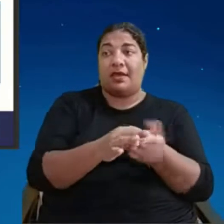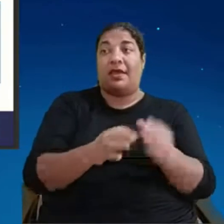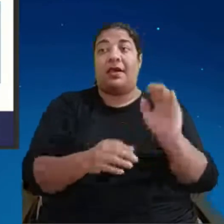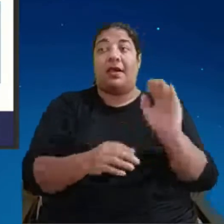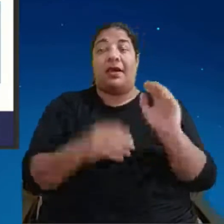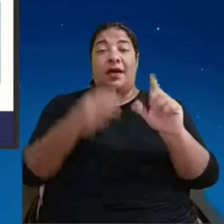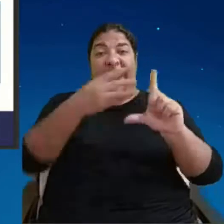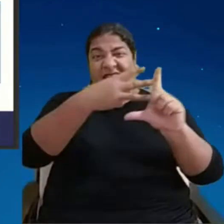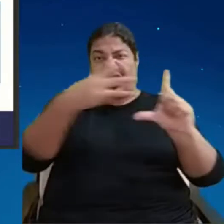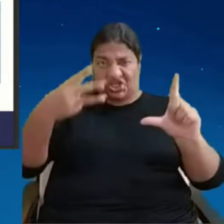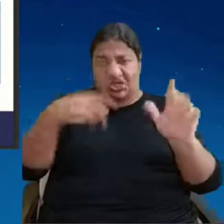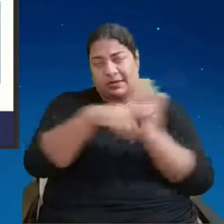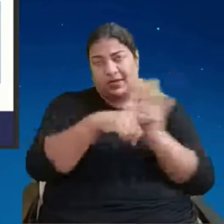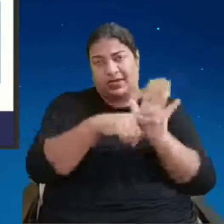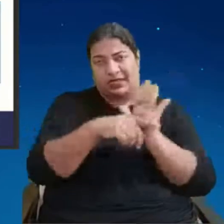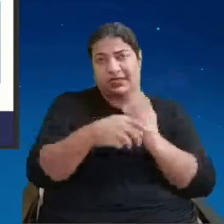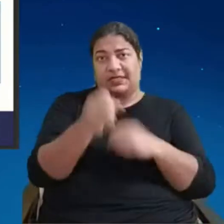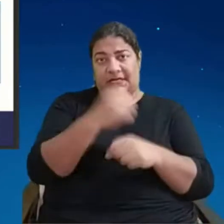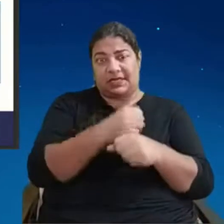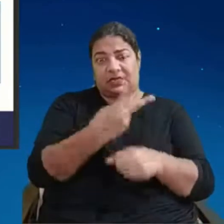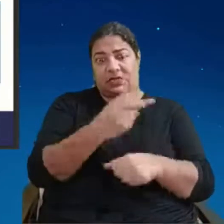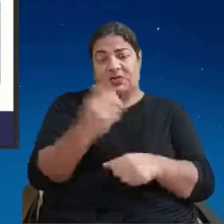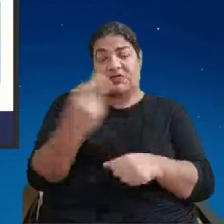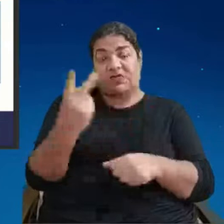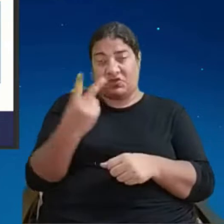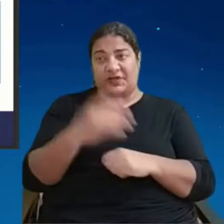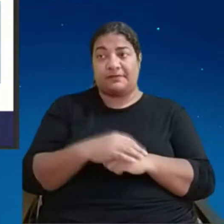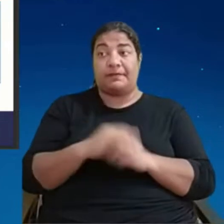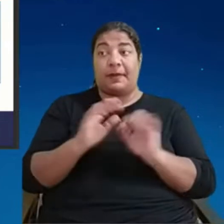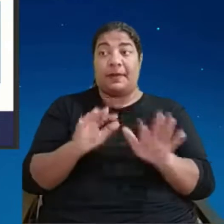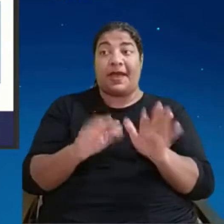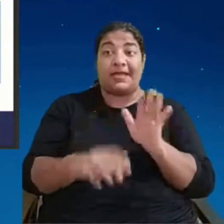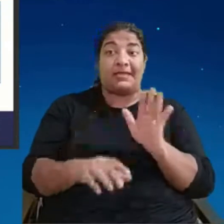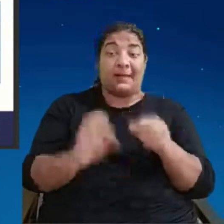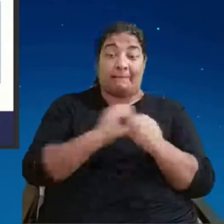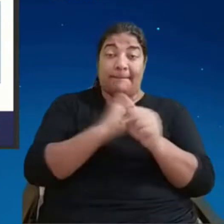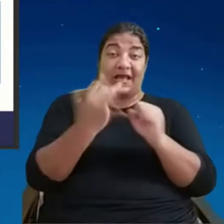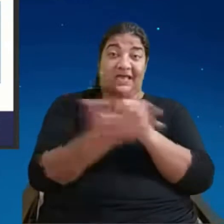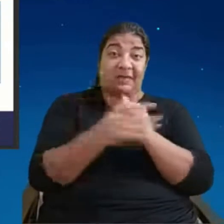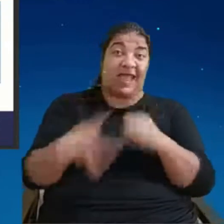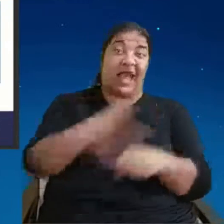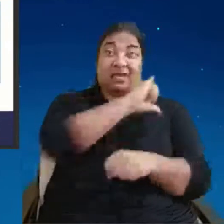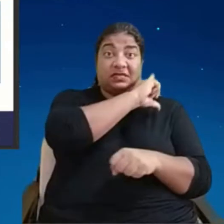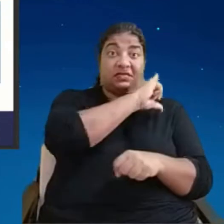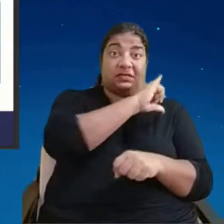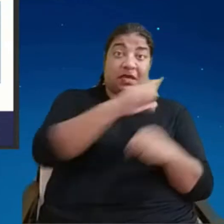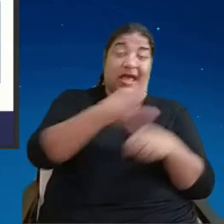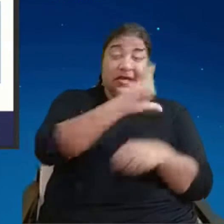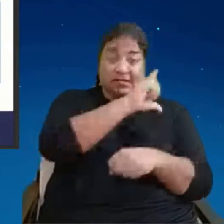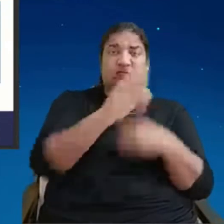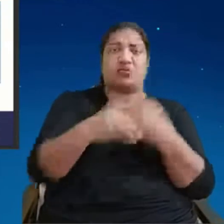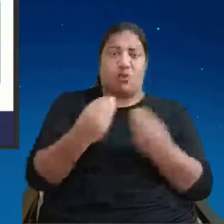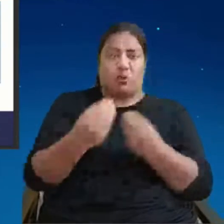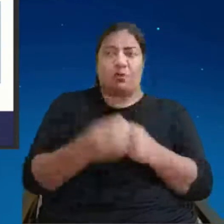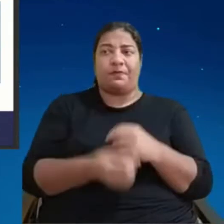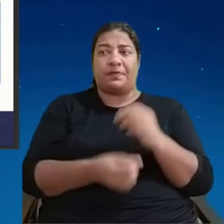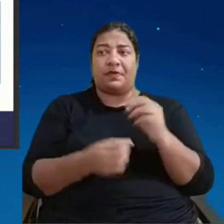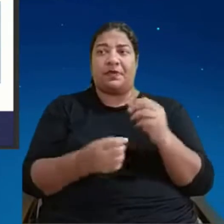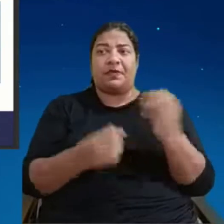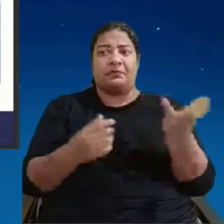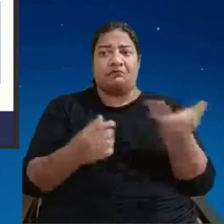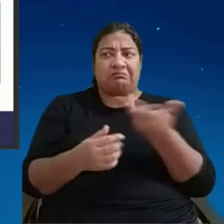da pandemia, a agilidade digital, né, era cerca de 58% das empresas já